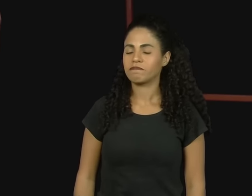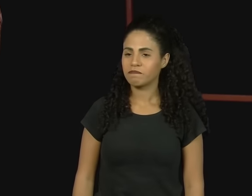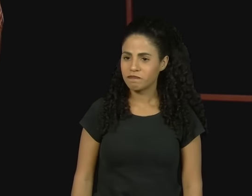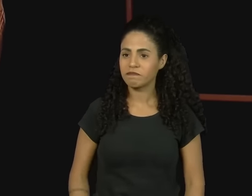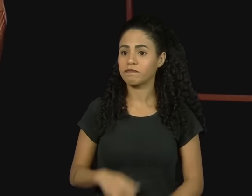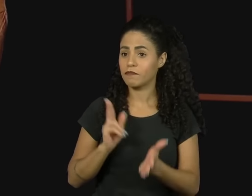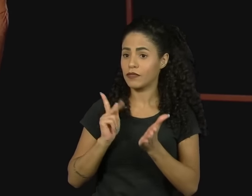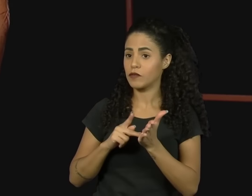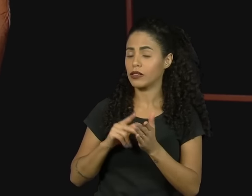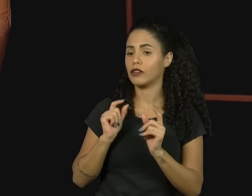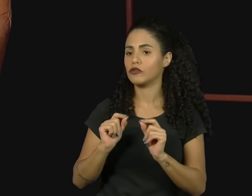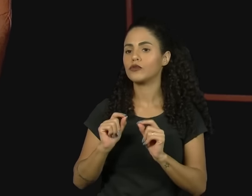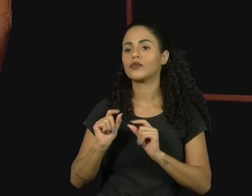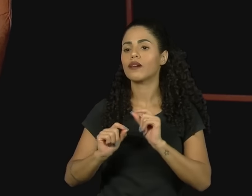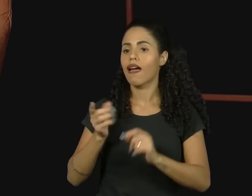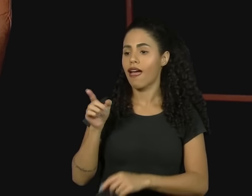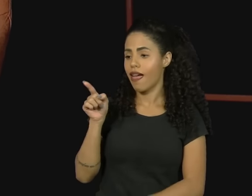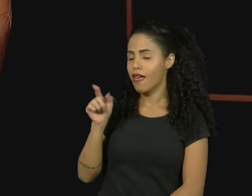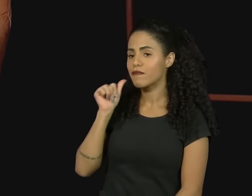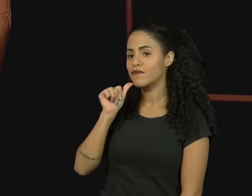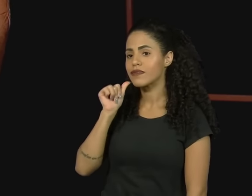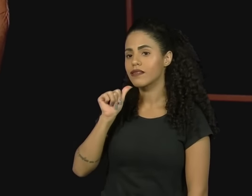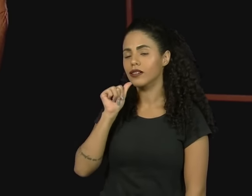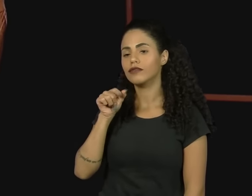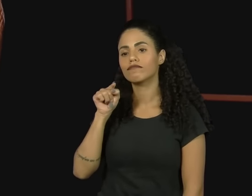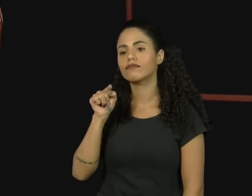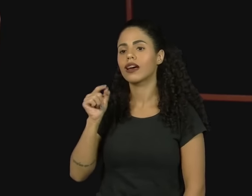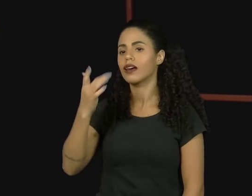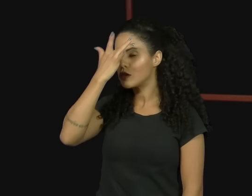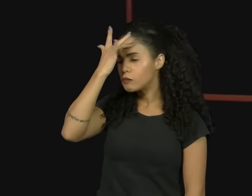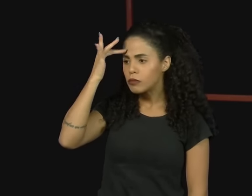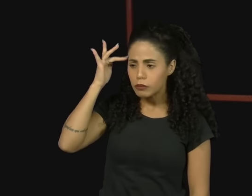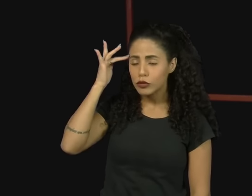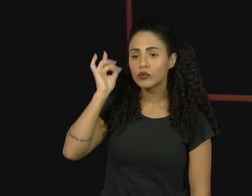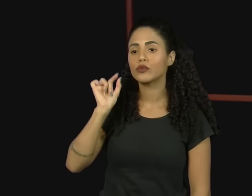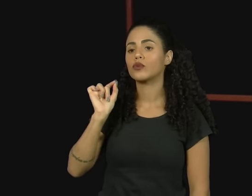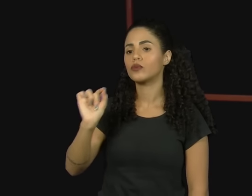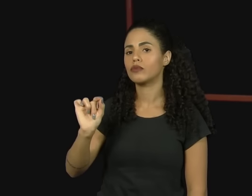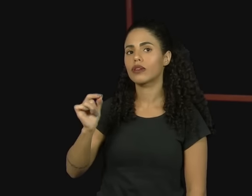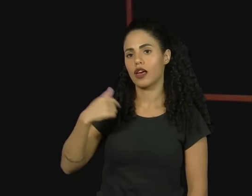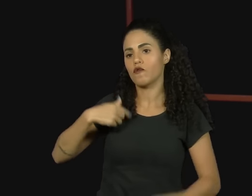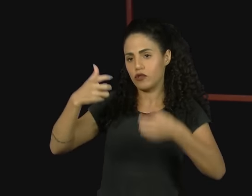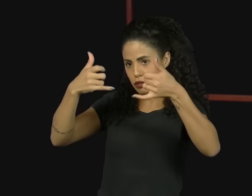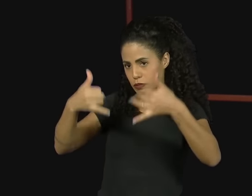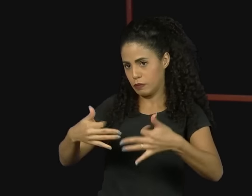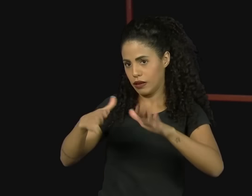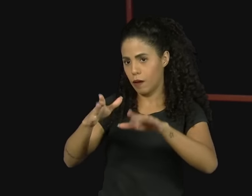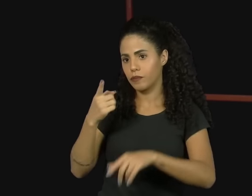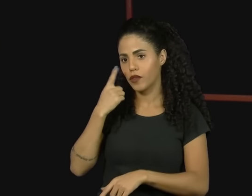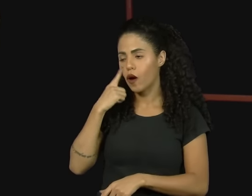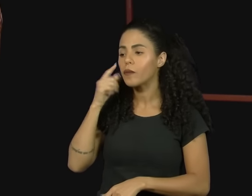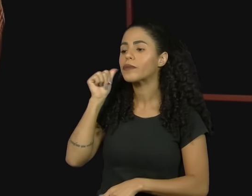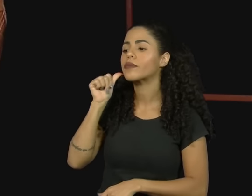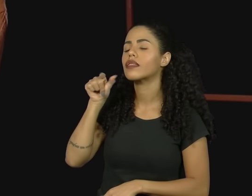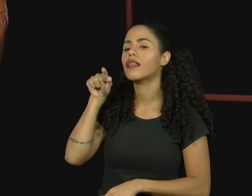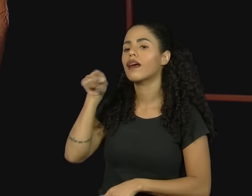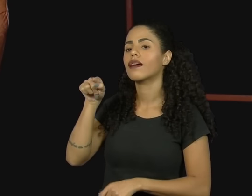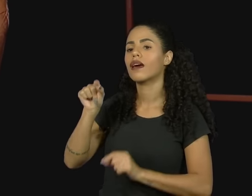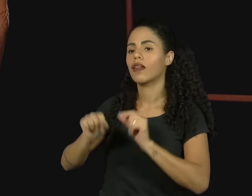verdade, foi a pessoa que me deu. Eu vou explicar. Porque teve uma hora que